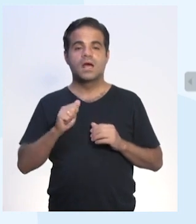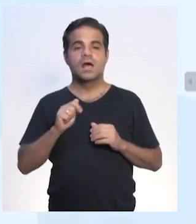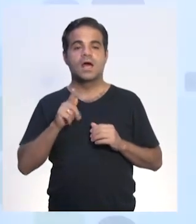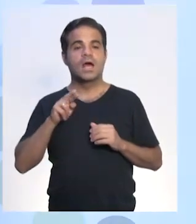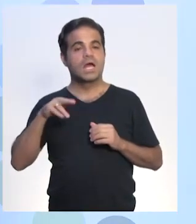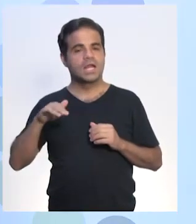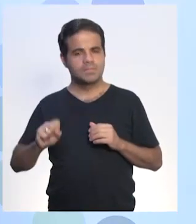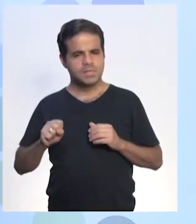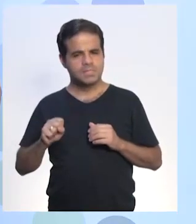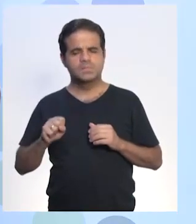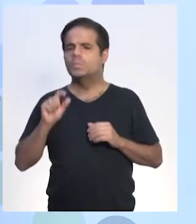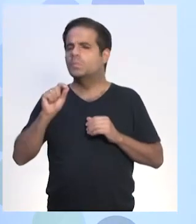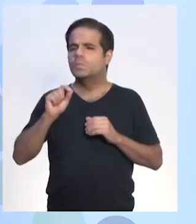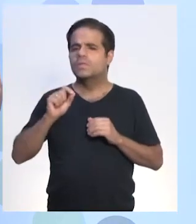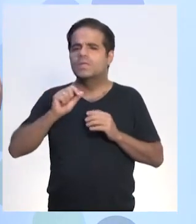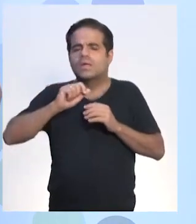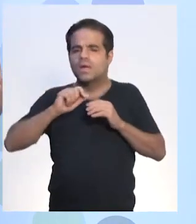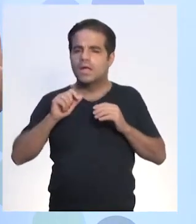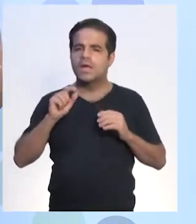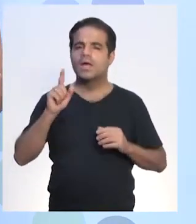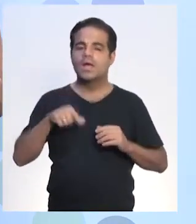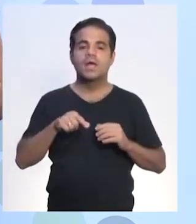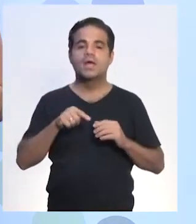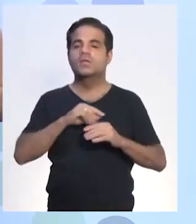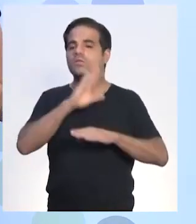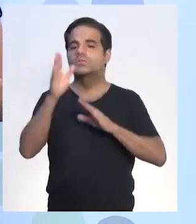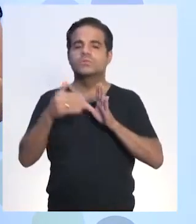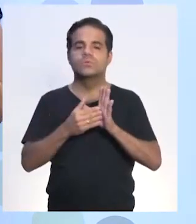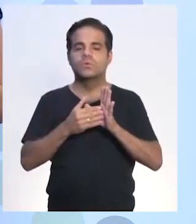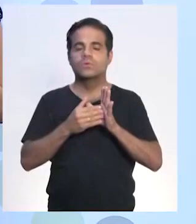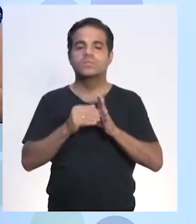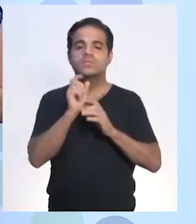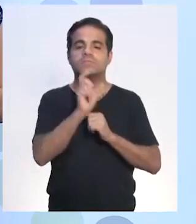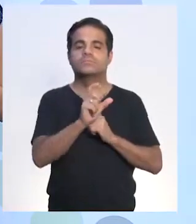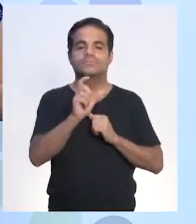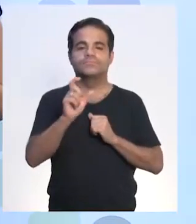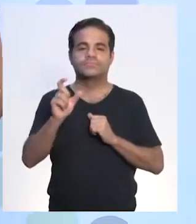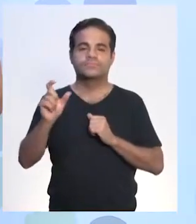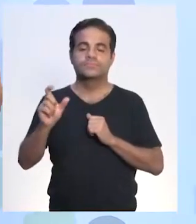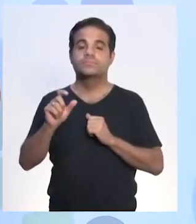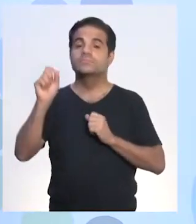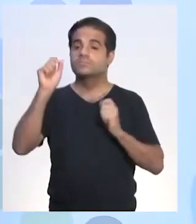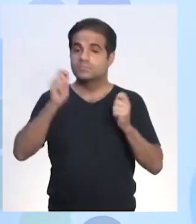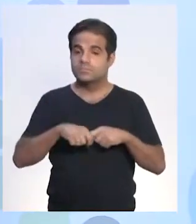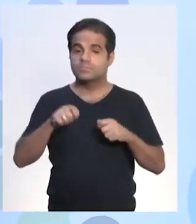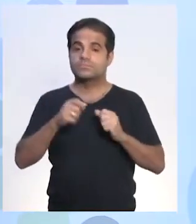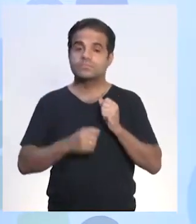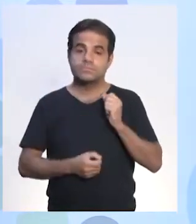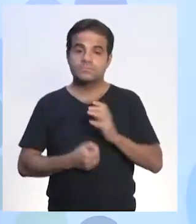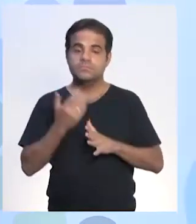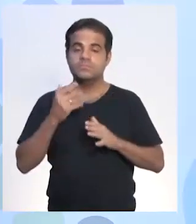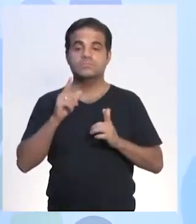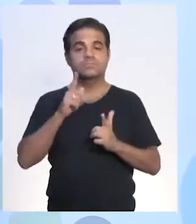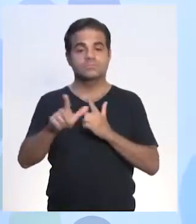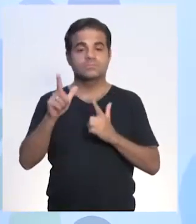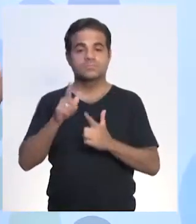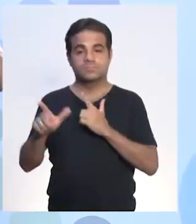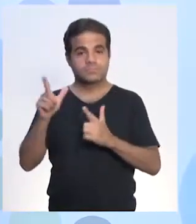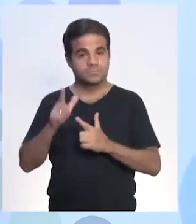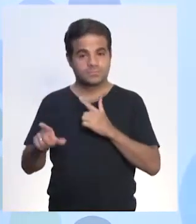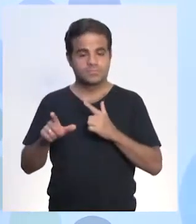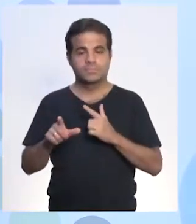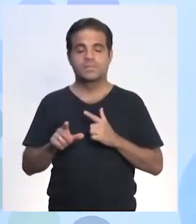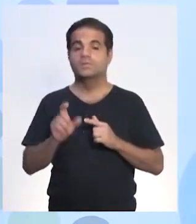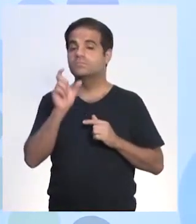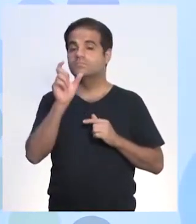relembrar? Anagramas são todas as palavras que você pode formar com as letras